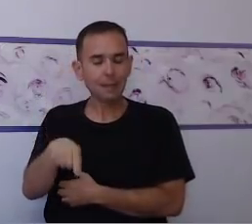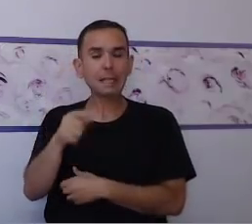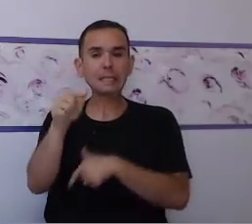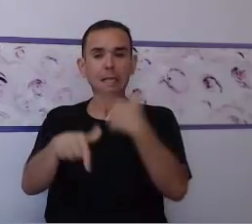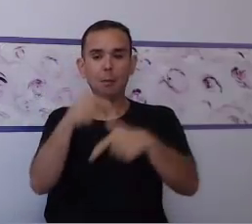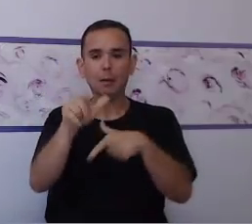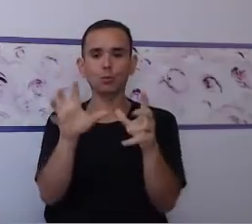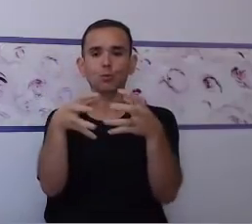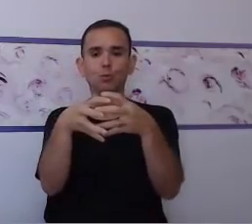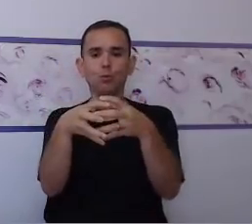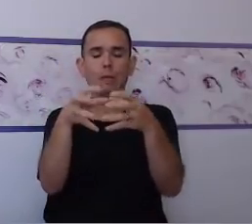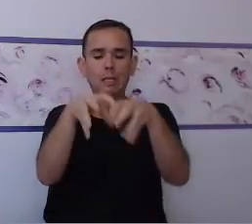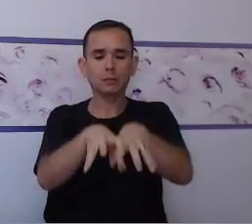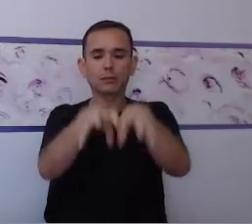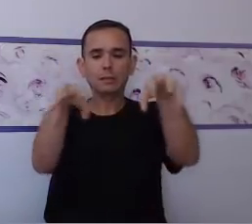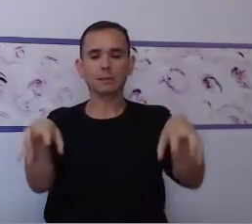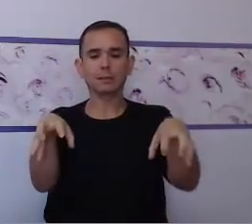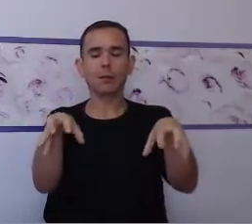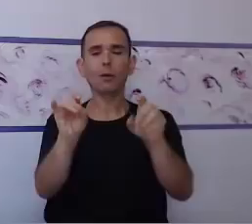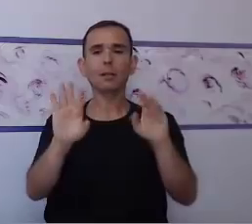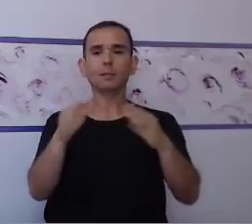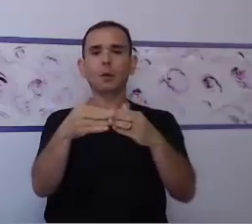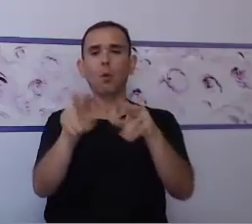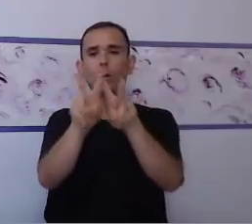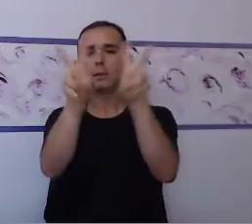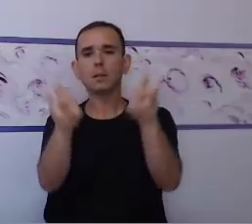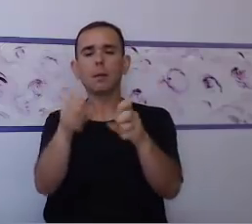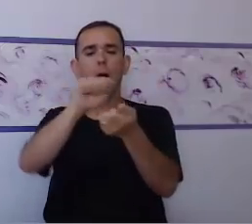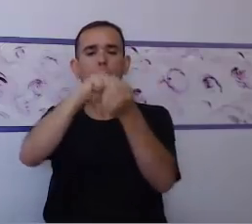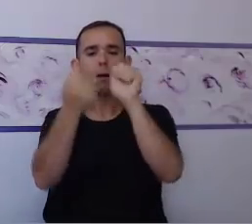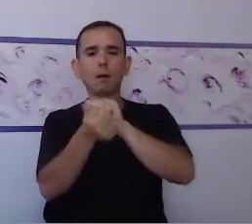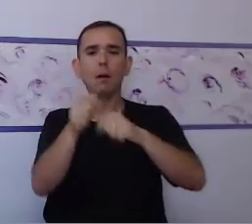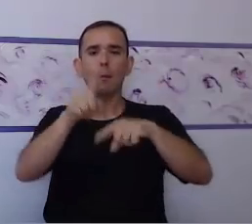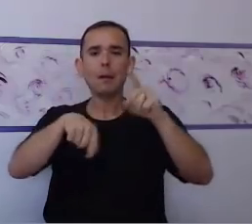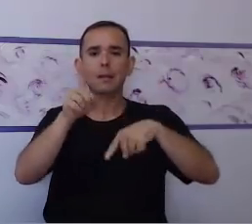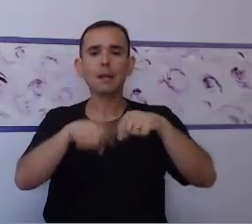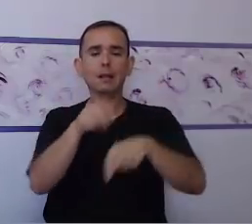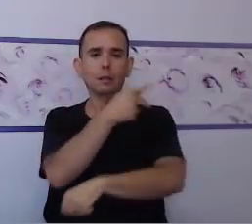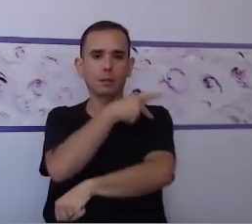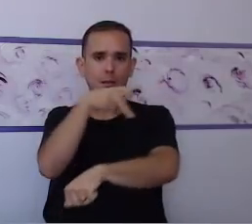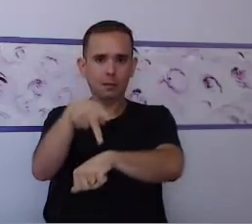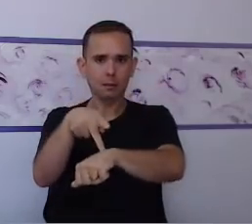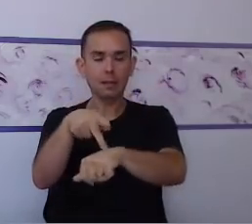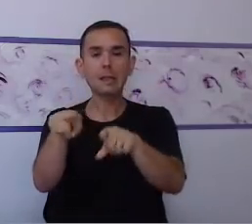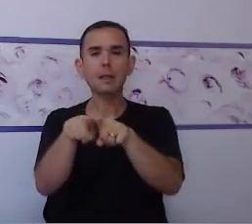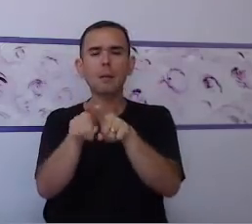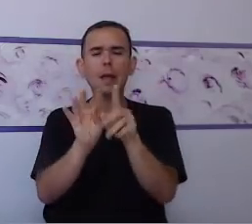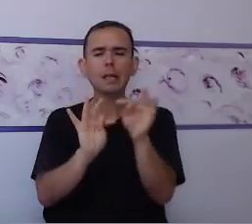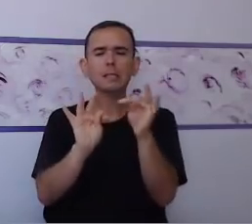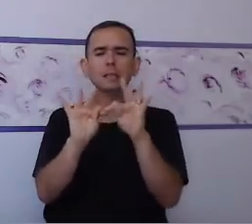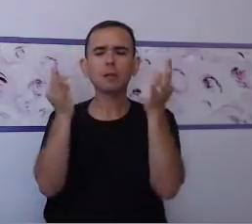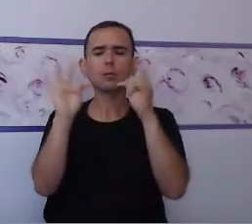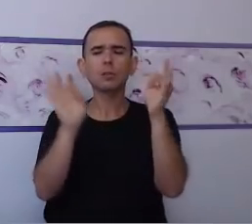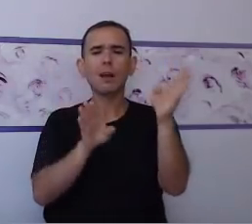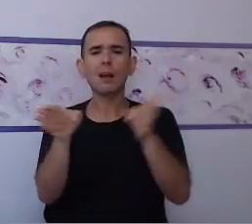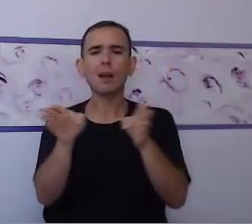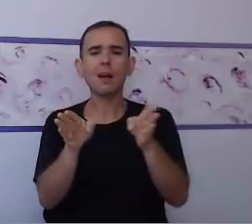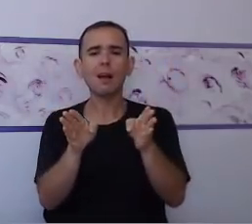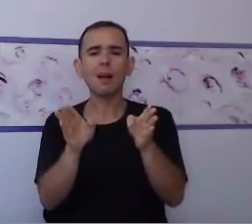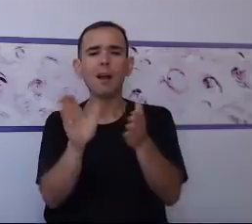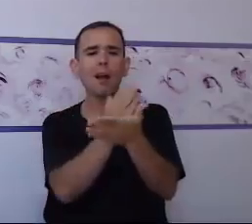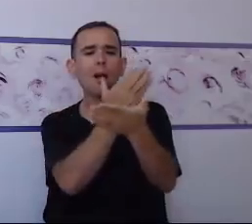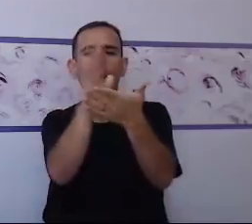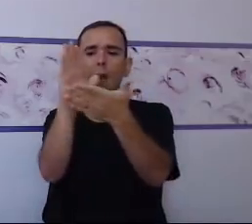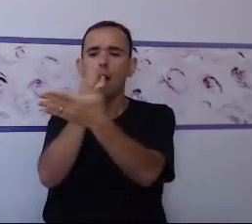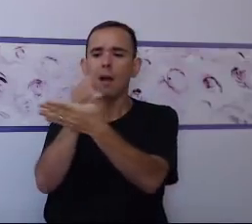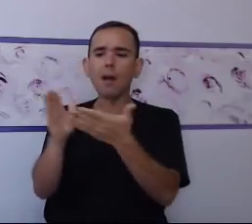educação especial. E hoje o nosso tema é sobre adequações de materiais pedagógicos e a tecnologia assistiva para alunos com